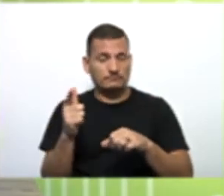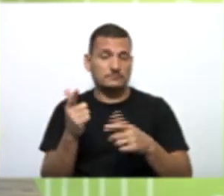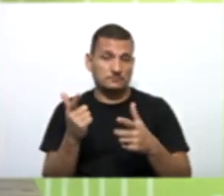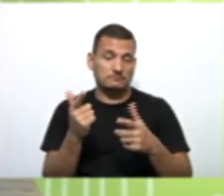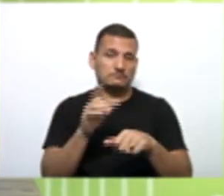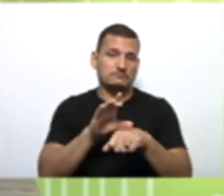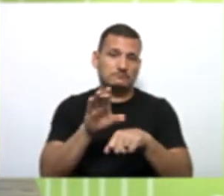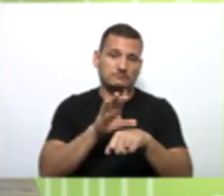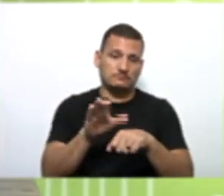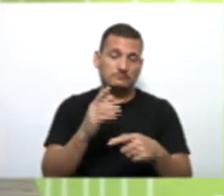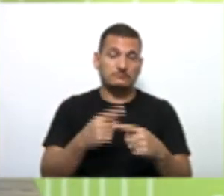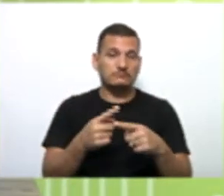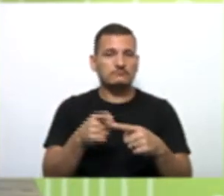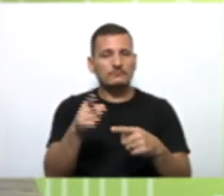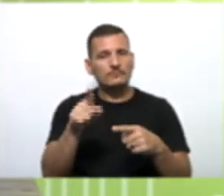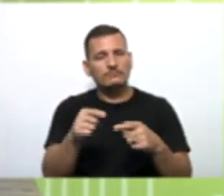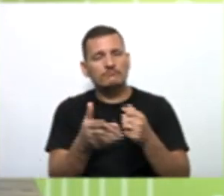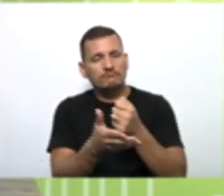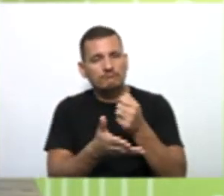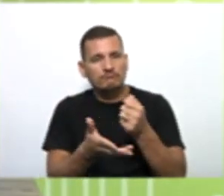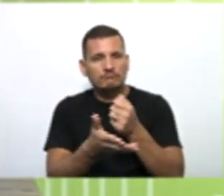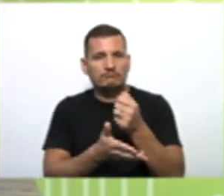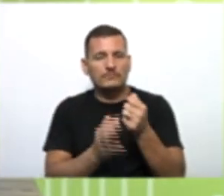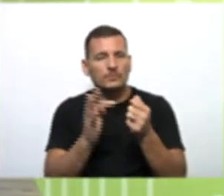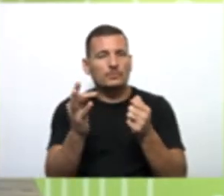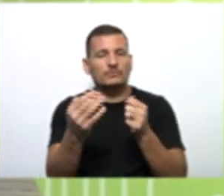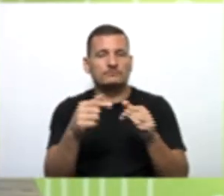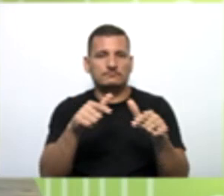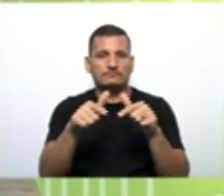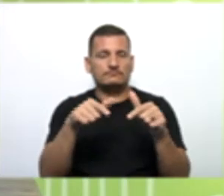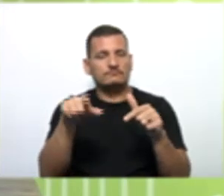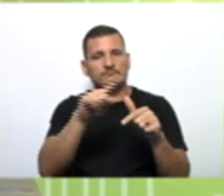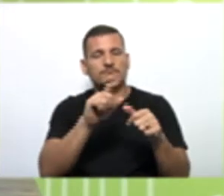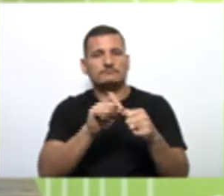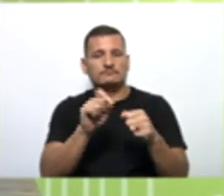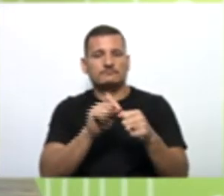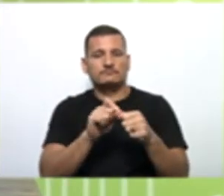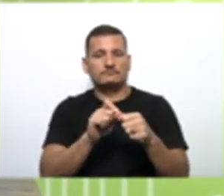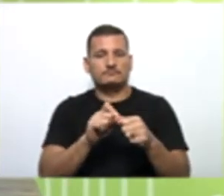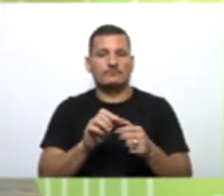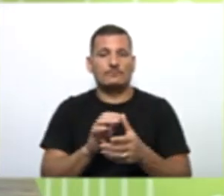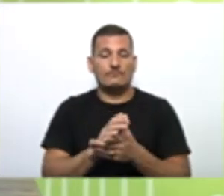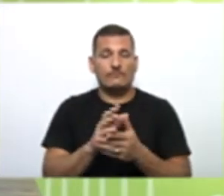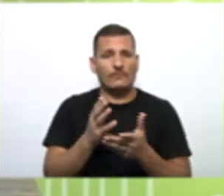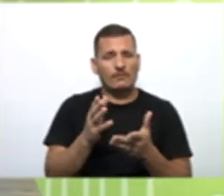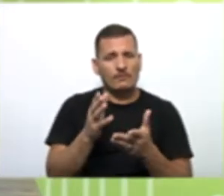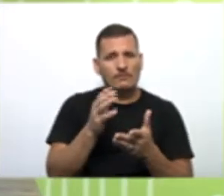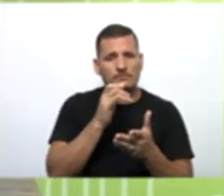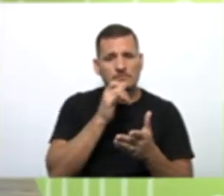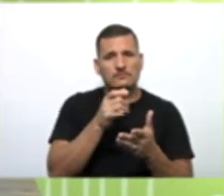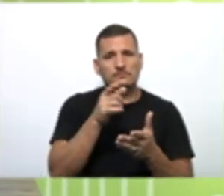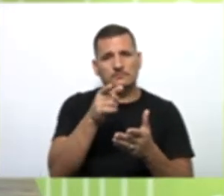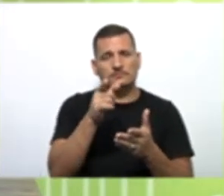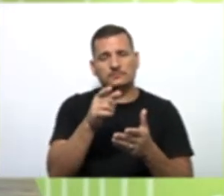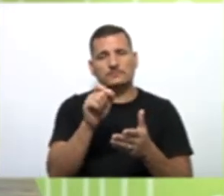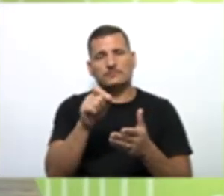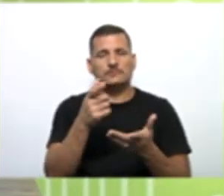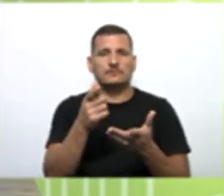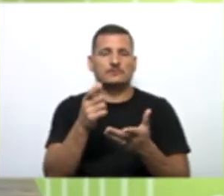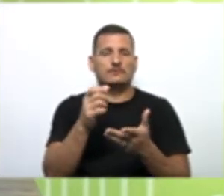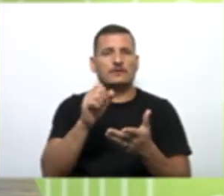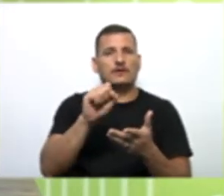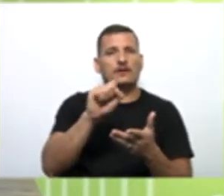curso, porque ela é a base de todo o trabalho que vocês vão desenvolver. Mesmo que vocês editem os algoritmos